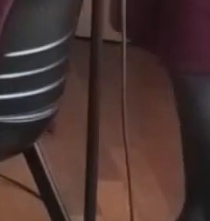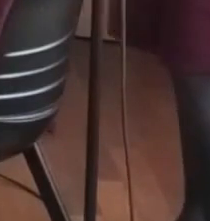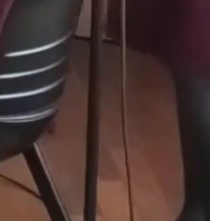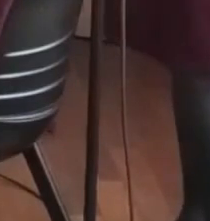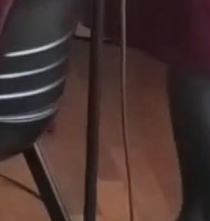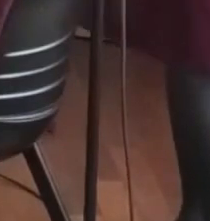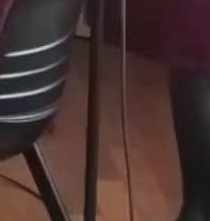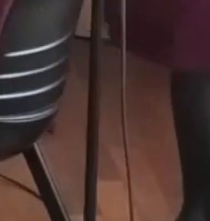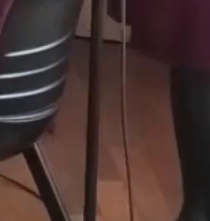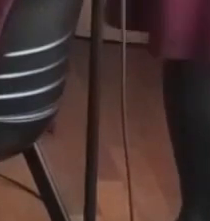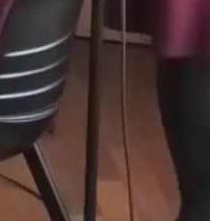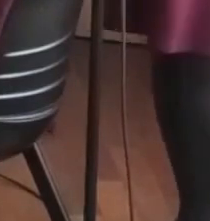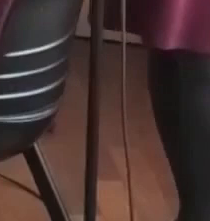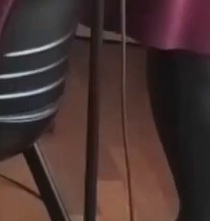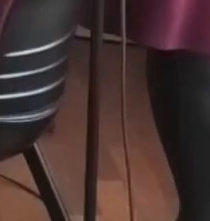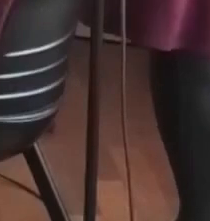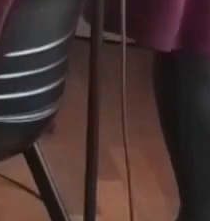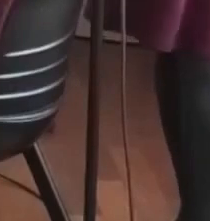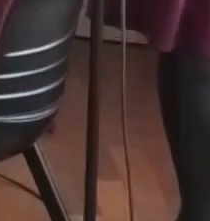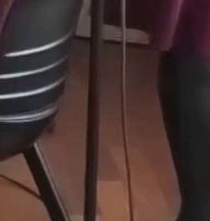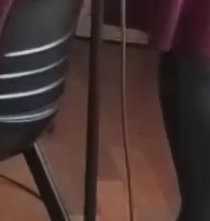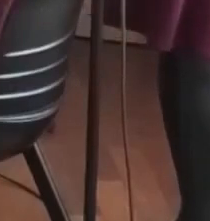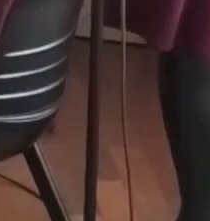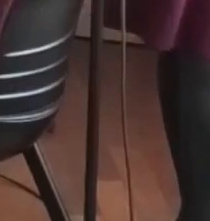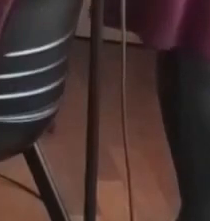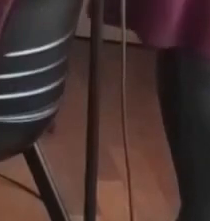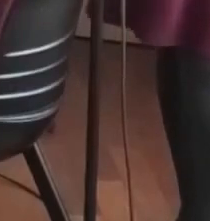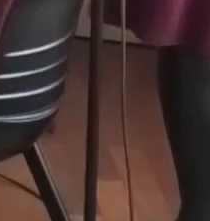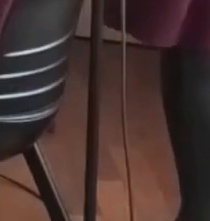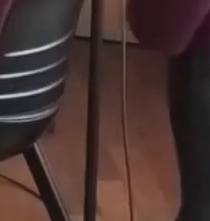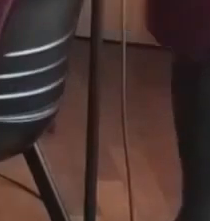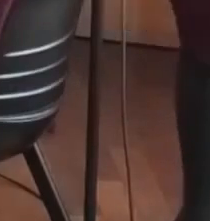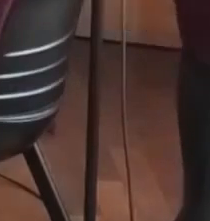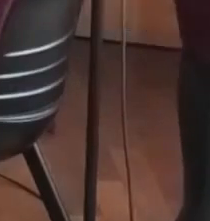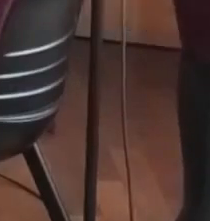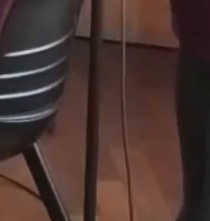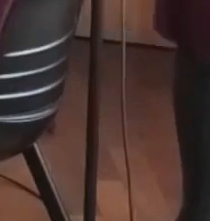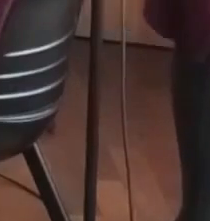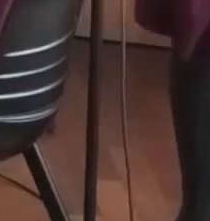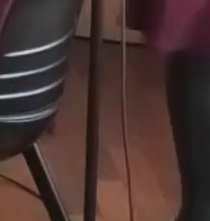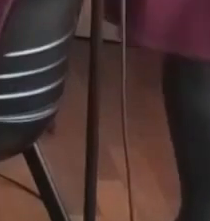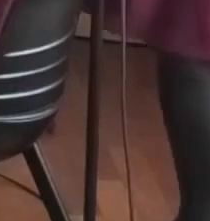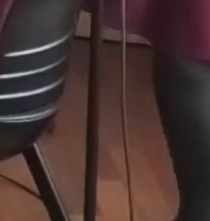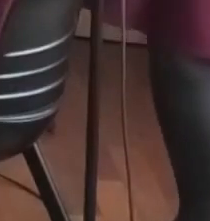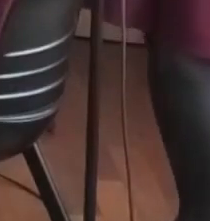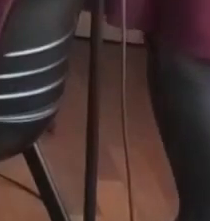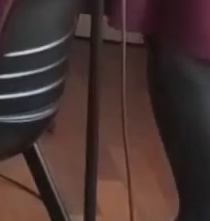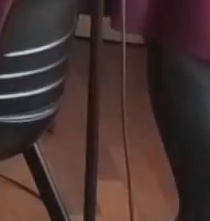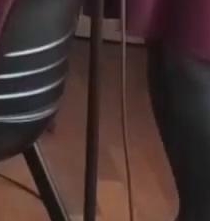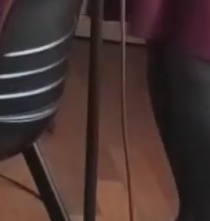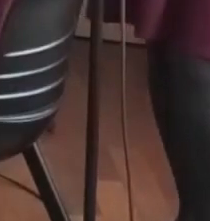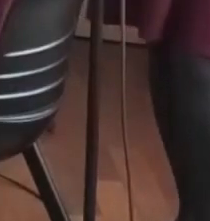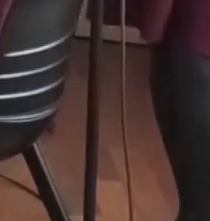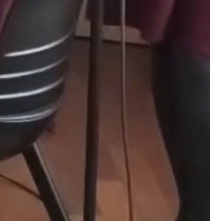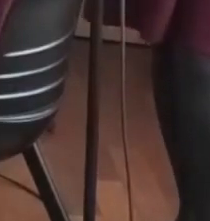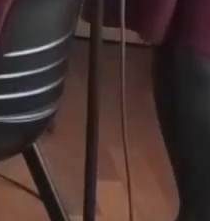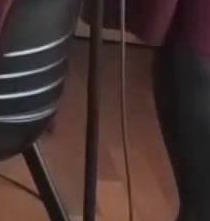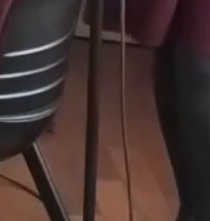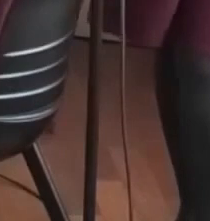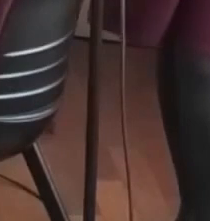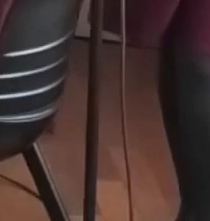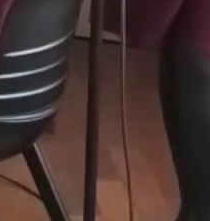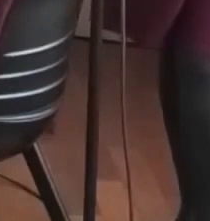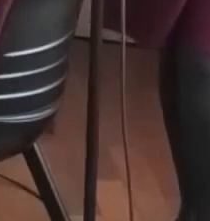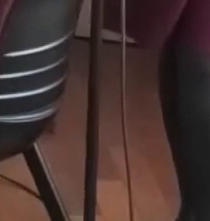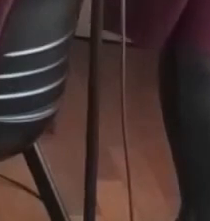música. Parabéns. Parabéns, Oliveira do Hospital. Muito obrigada, Oliveira do Hospital. Doutora Paula, muito obrigada por